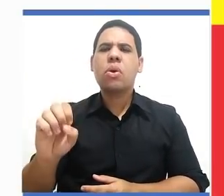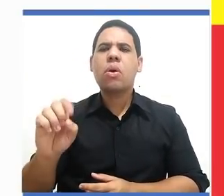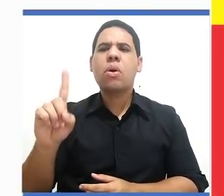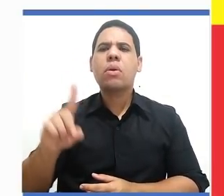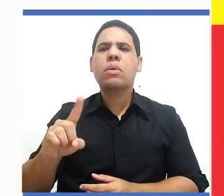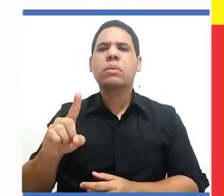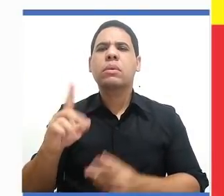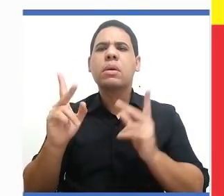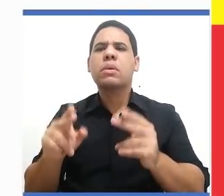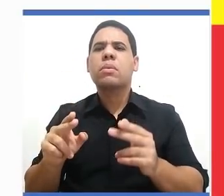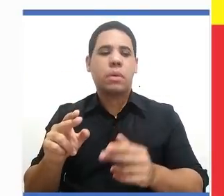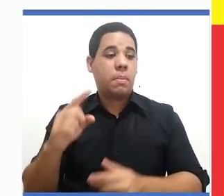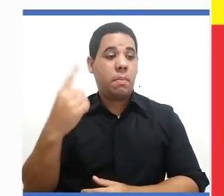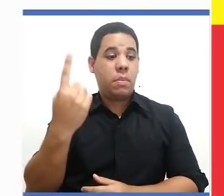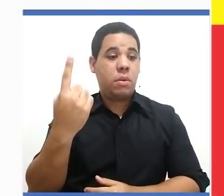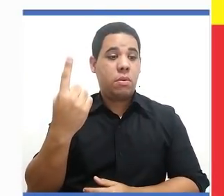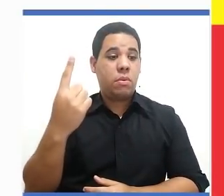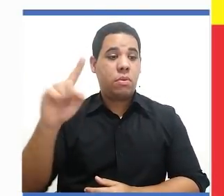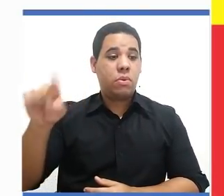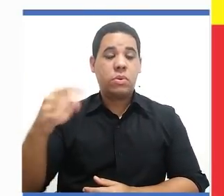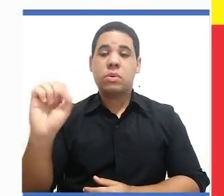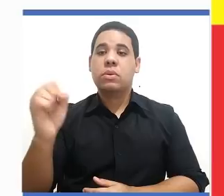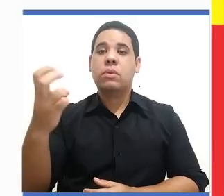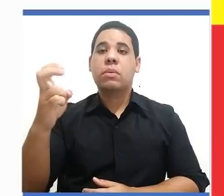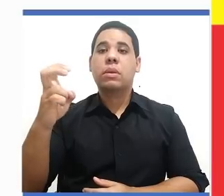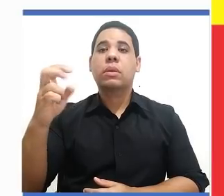ele percorreu um nó. Então, ele andou quanto?